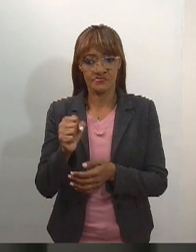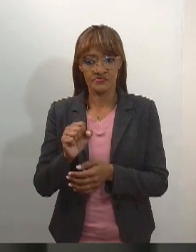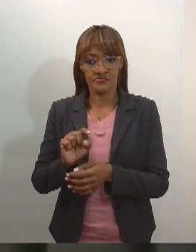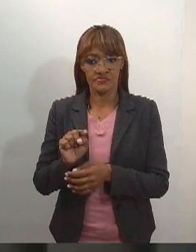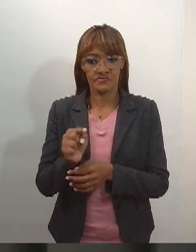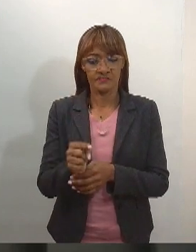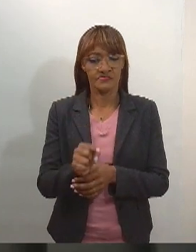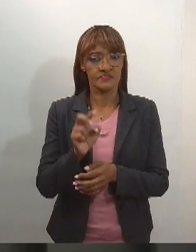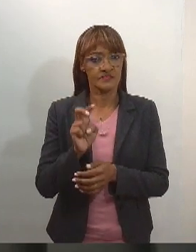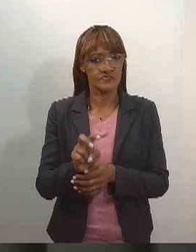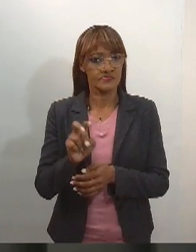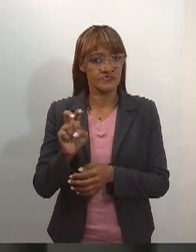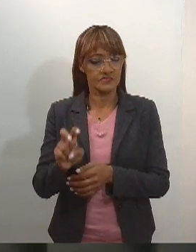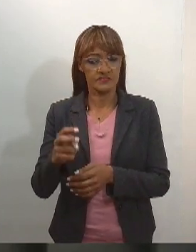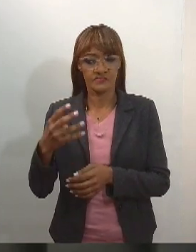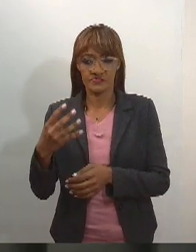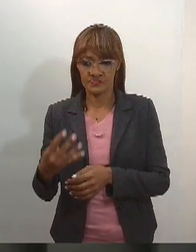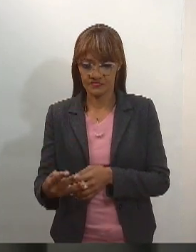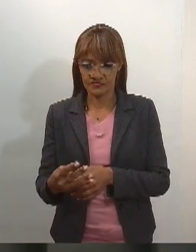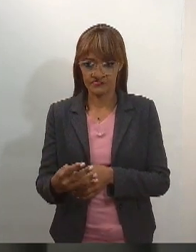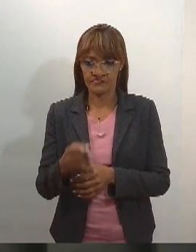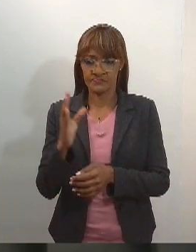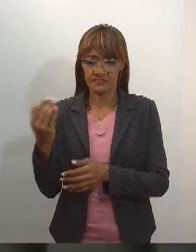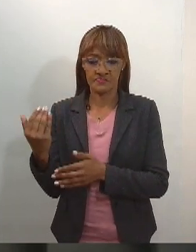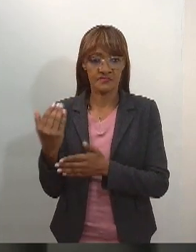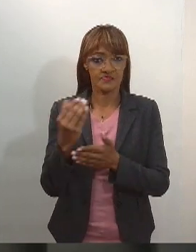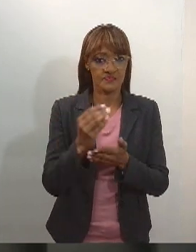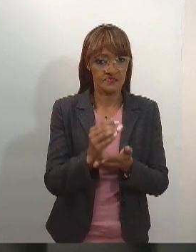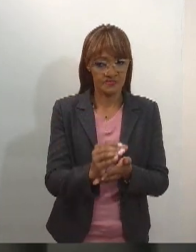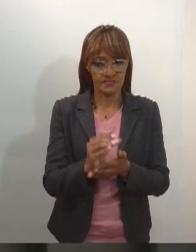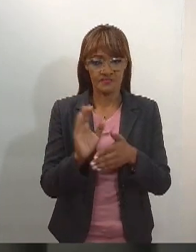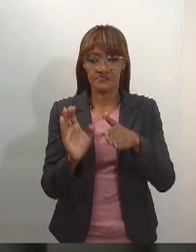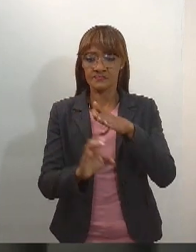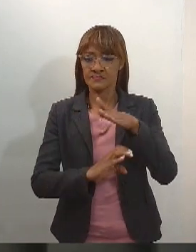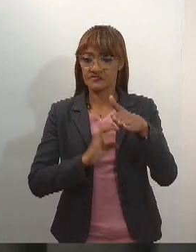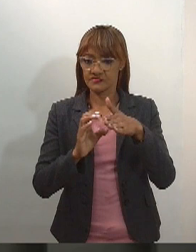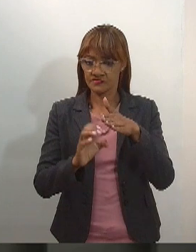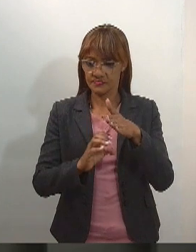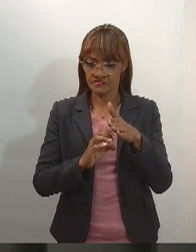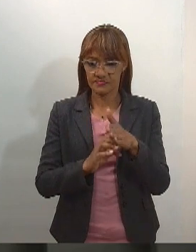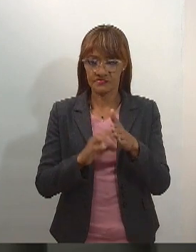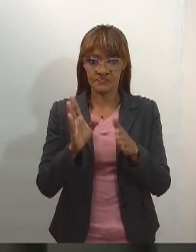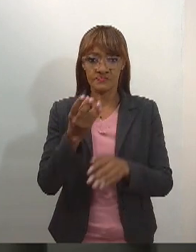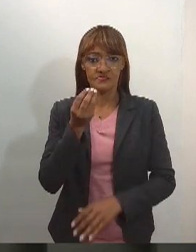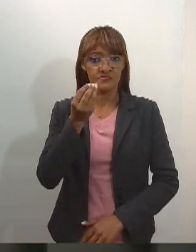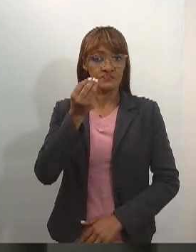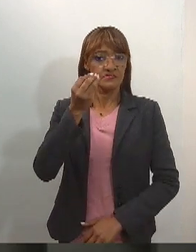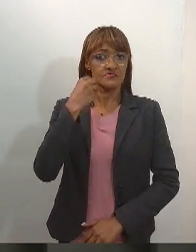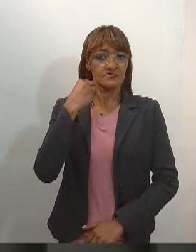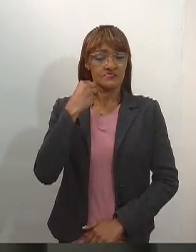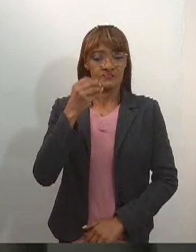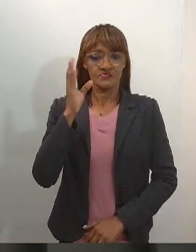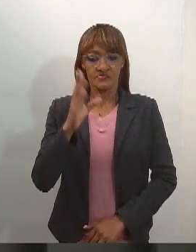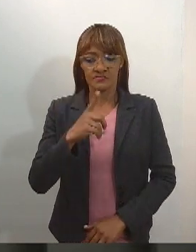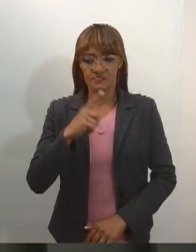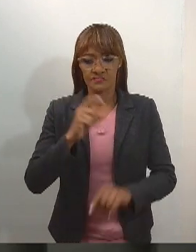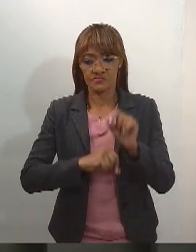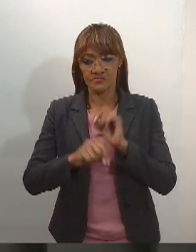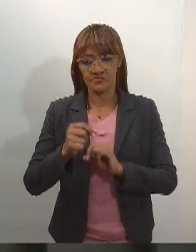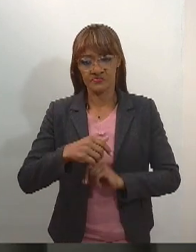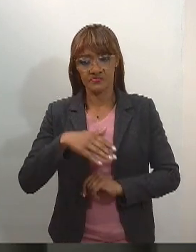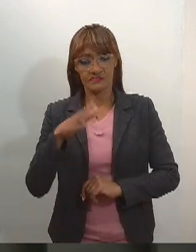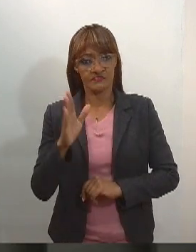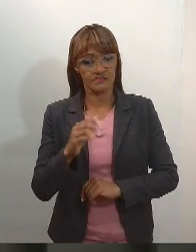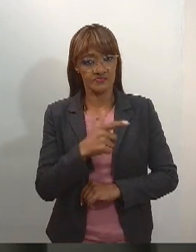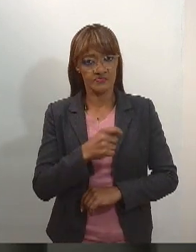18.554 avisos, foi encaminhado para empresas tributadas pelo lucro resumido, presumido em maio de 2023. O